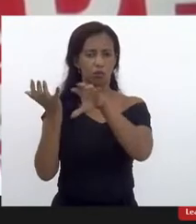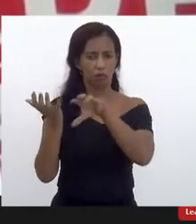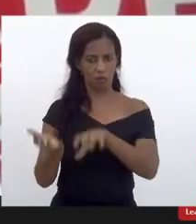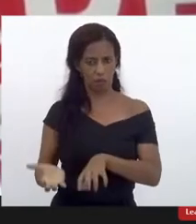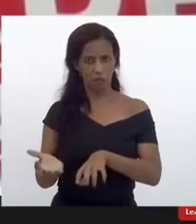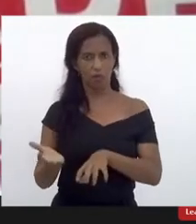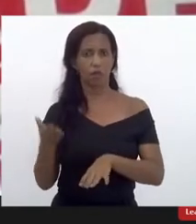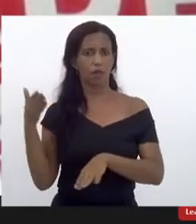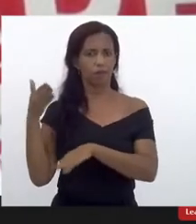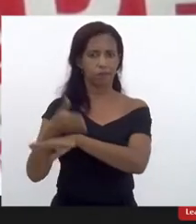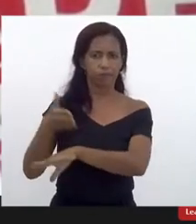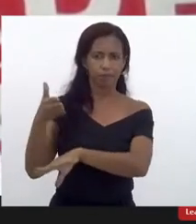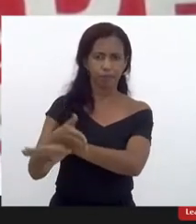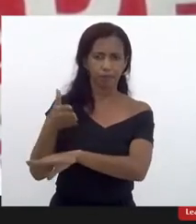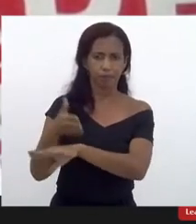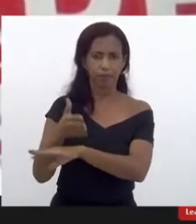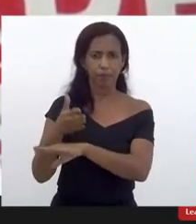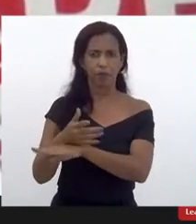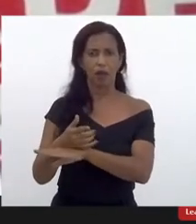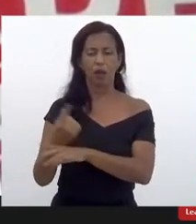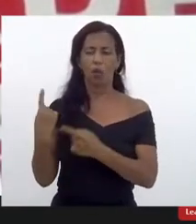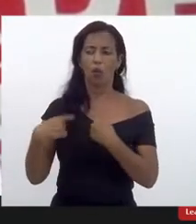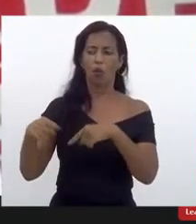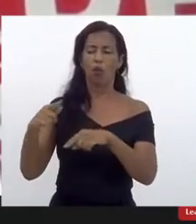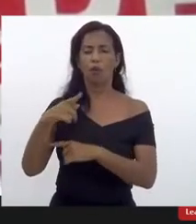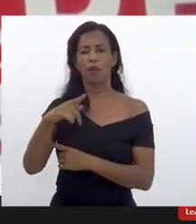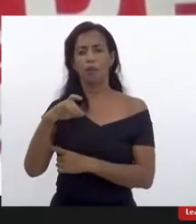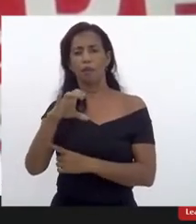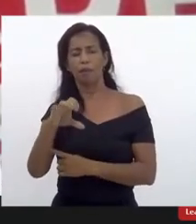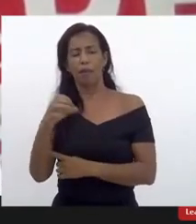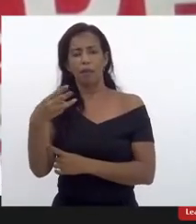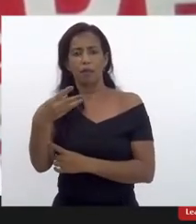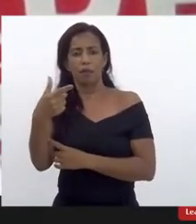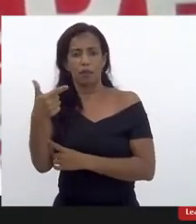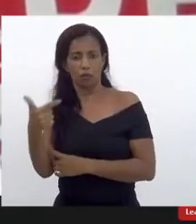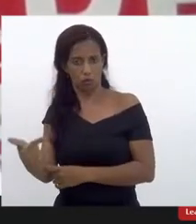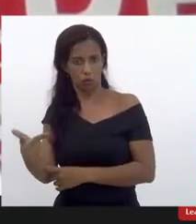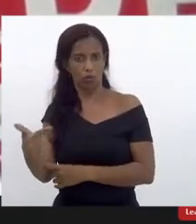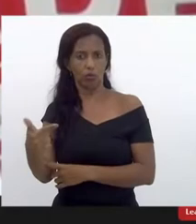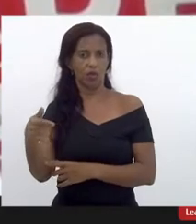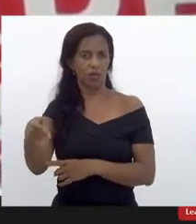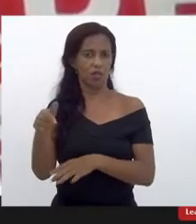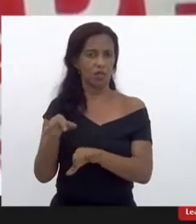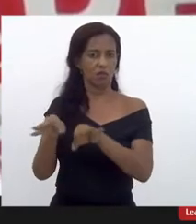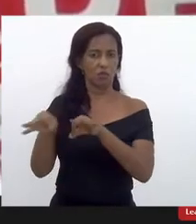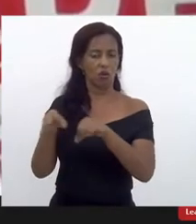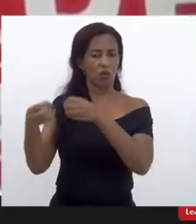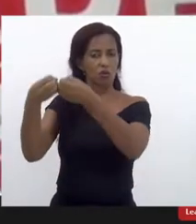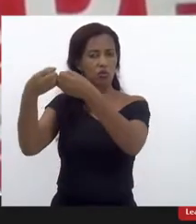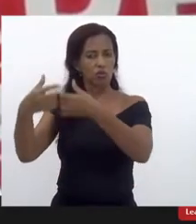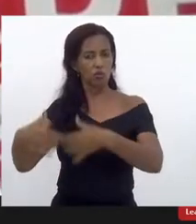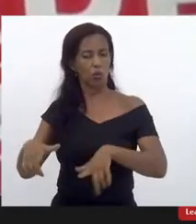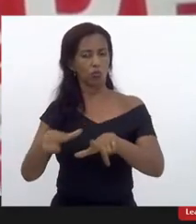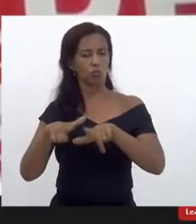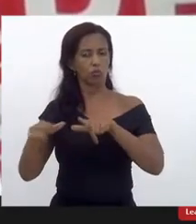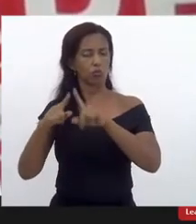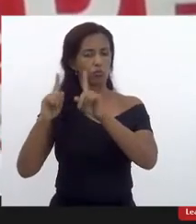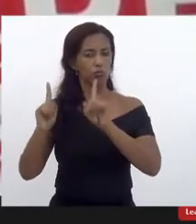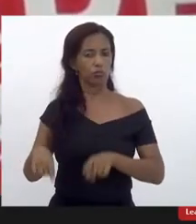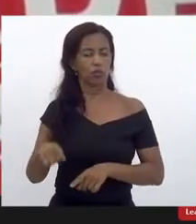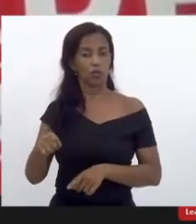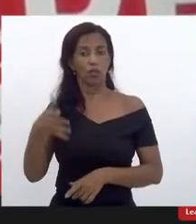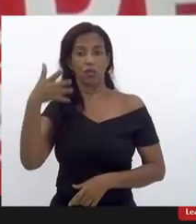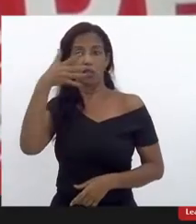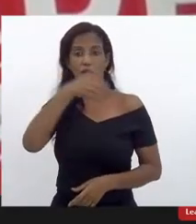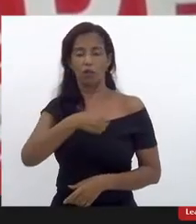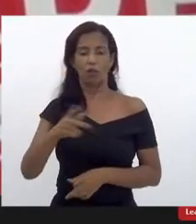né, lutando contra a PEC 32, temos que barrar esse projeto de desmonte do serviço público, que é quem está